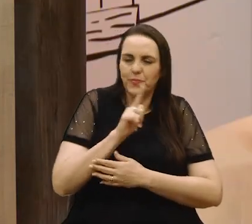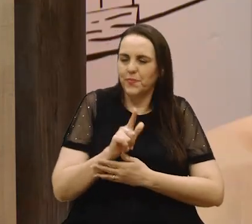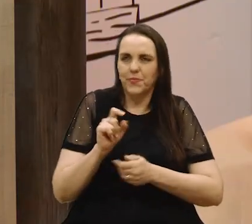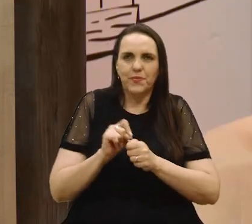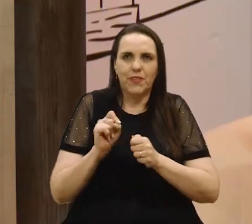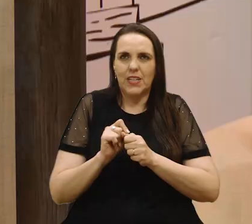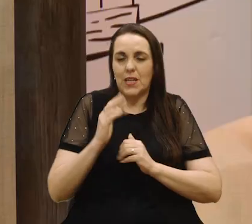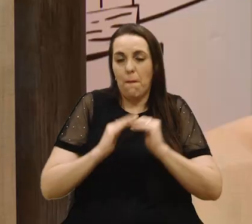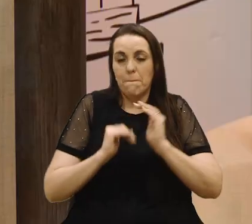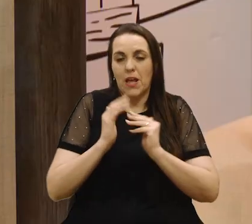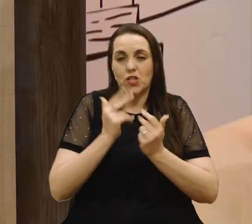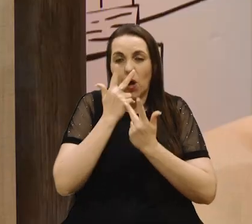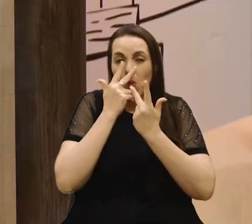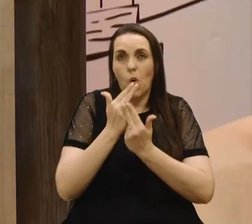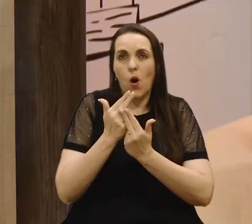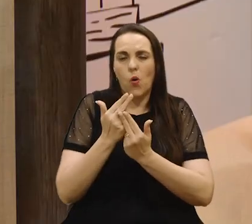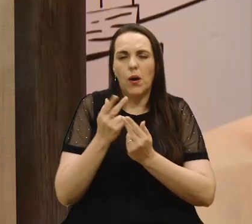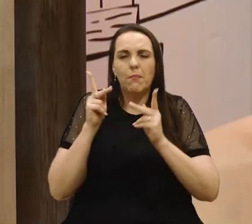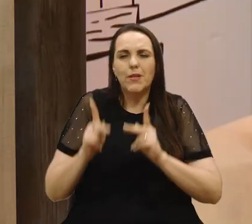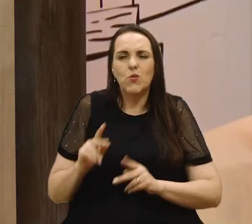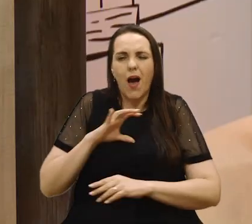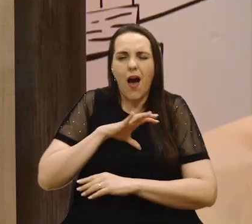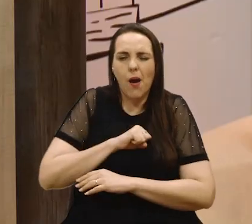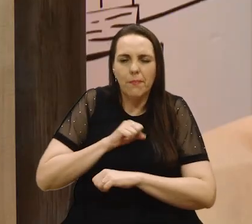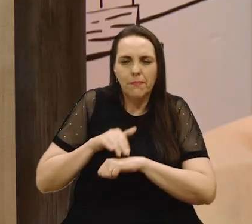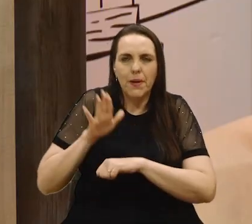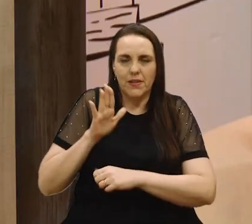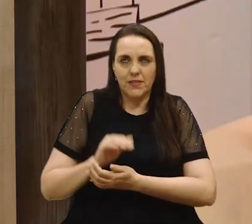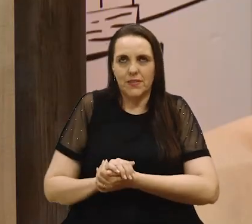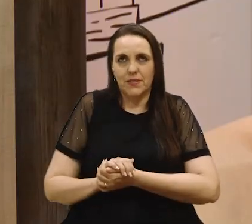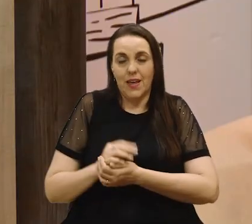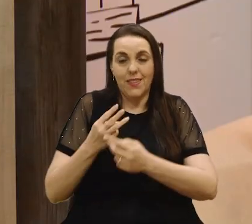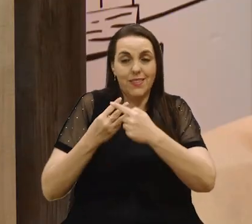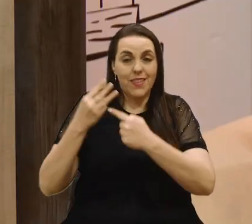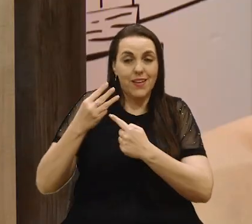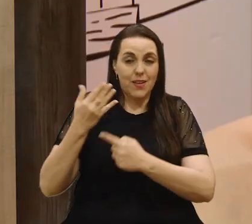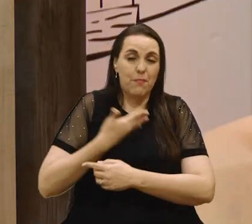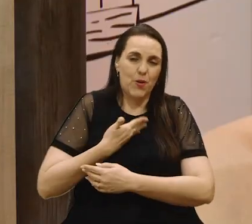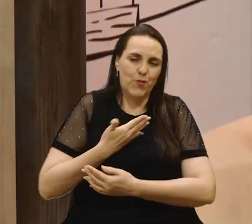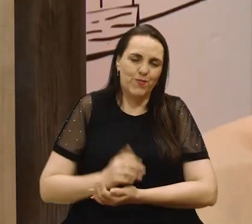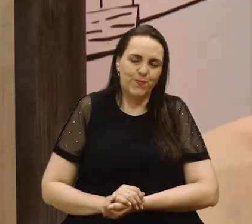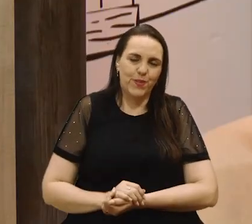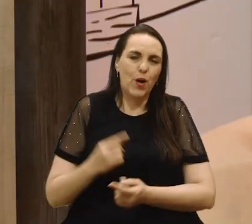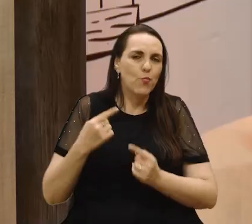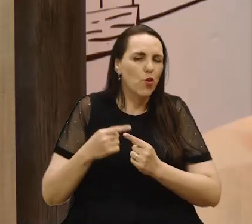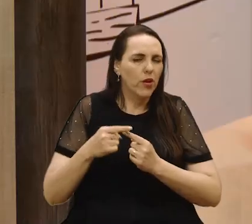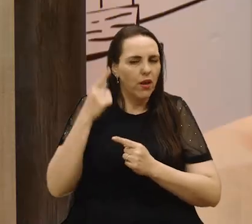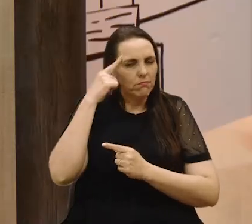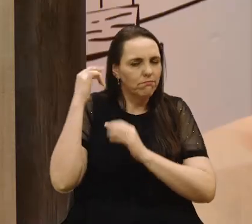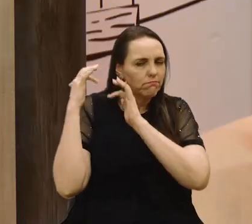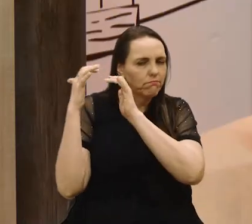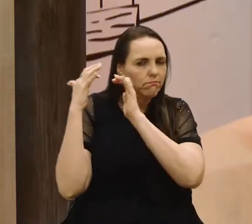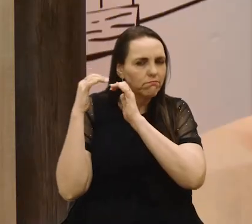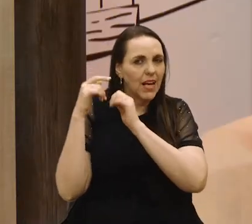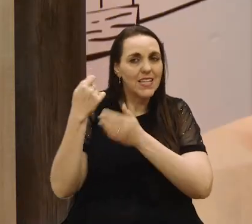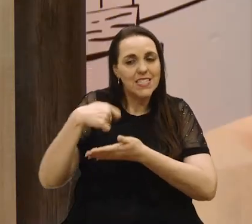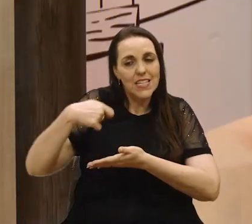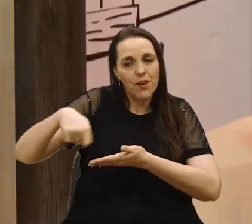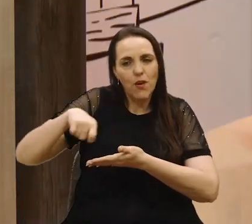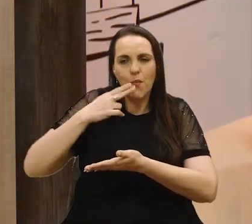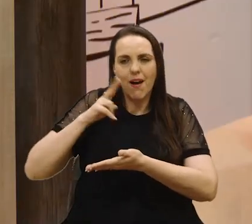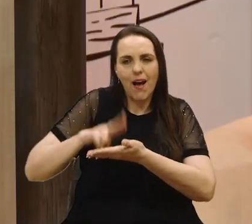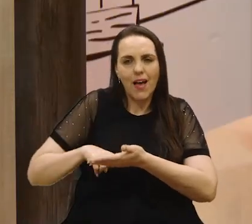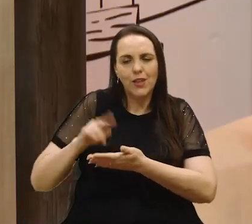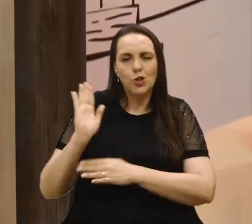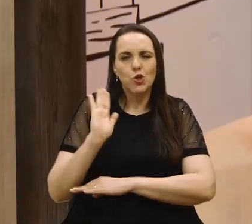não conseguiria fazer o mesmo exercício com as pessoas que ela amava mais, que eram esses 3 amigos. Porque na cabeça dela, escrever